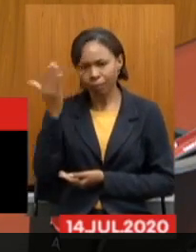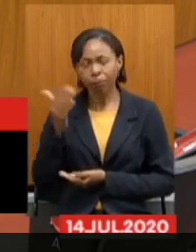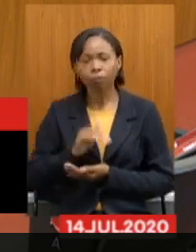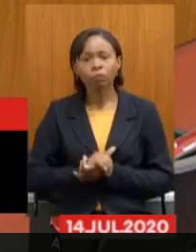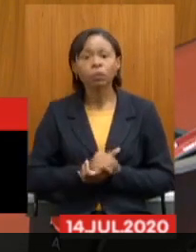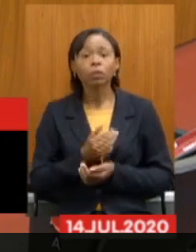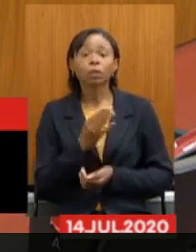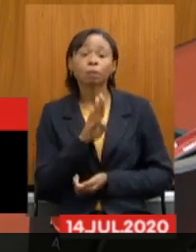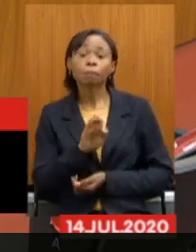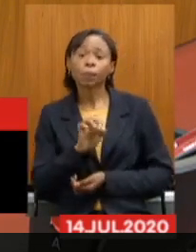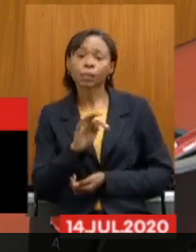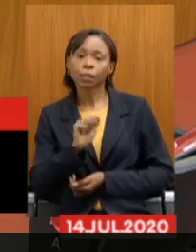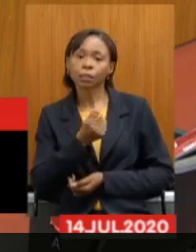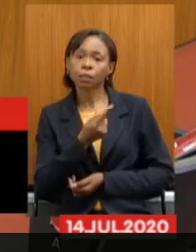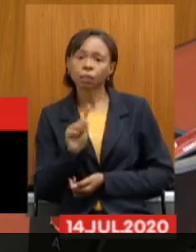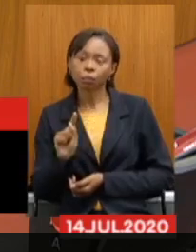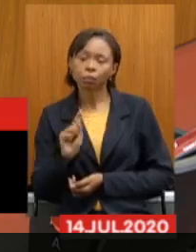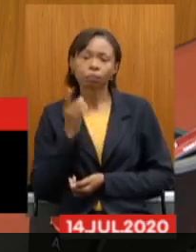3 minutos.